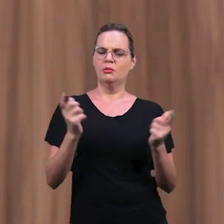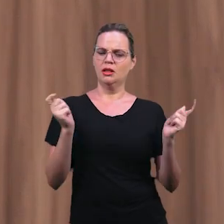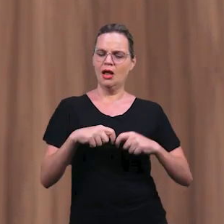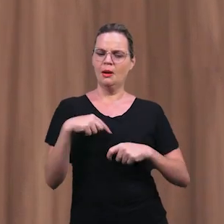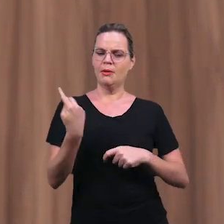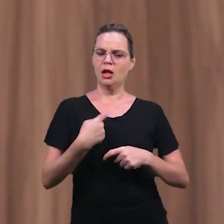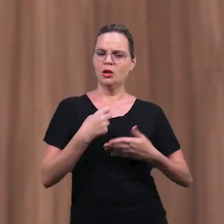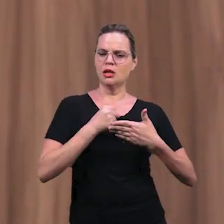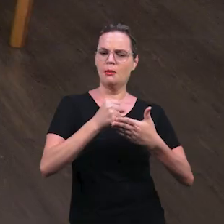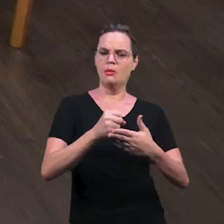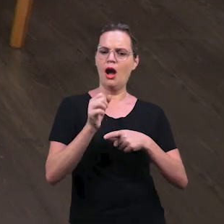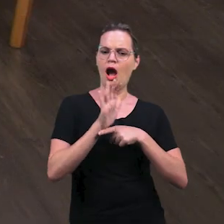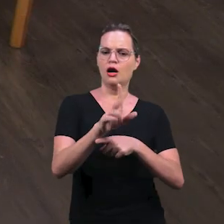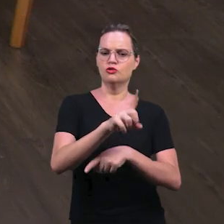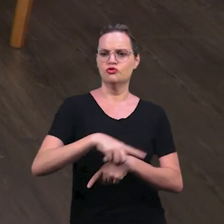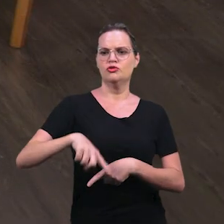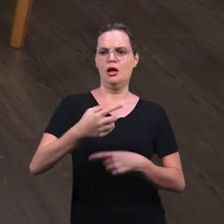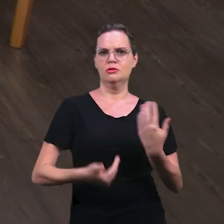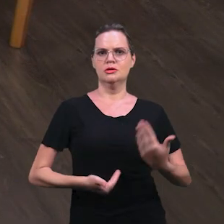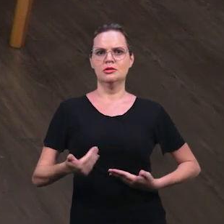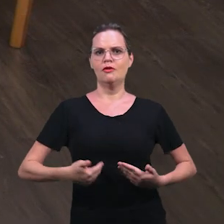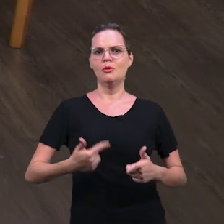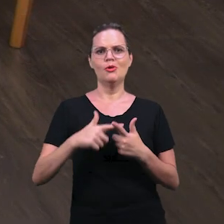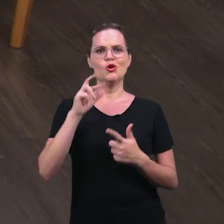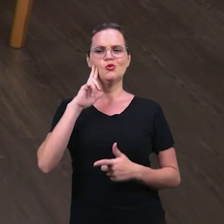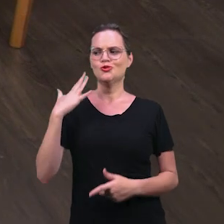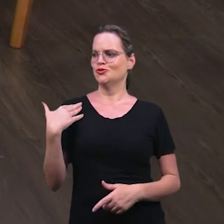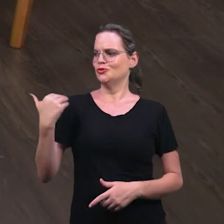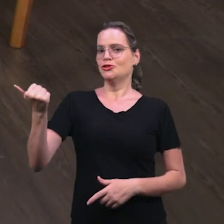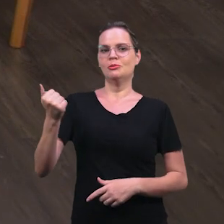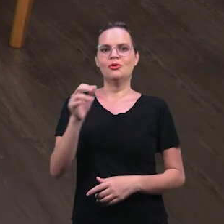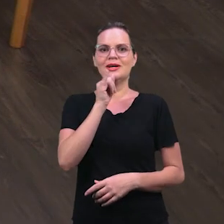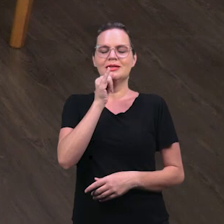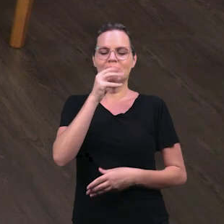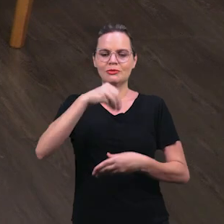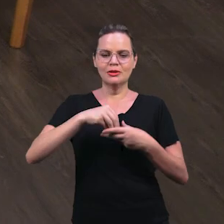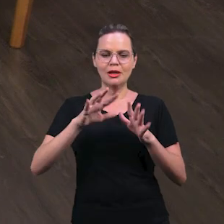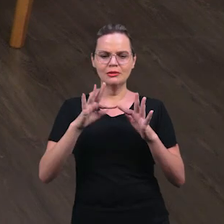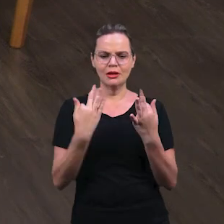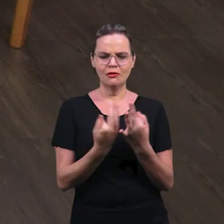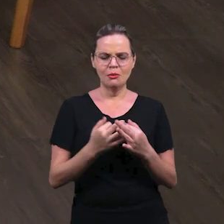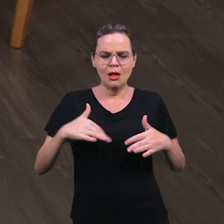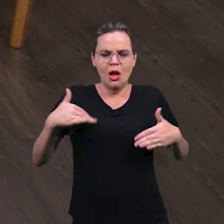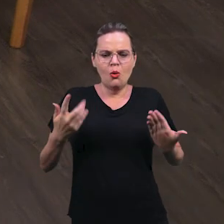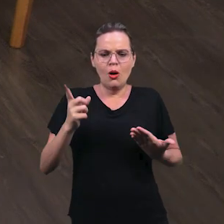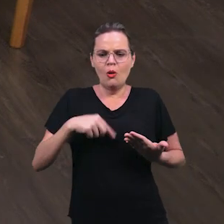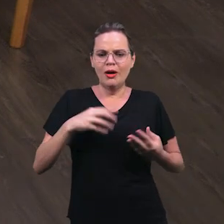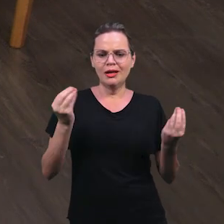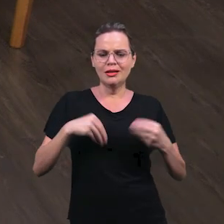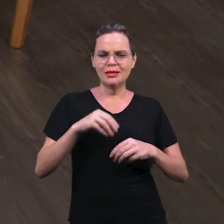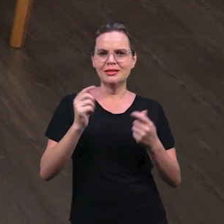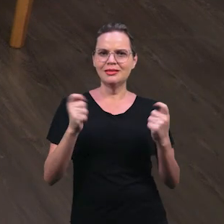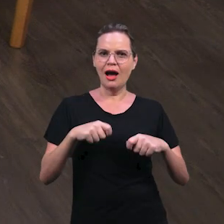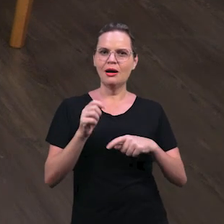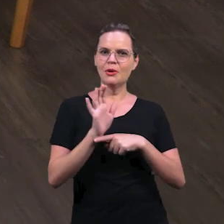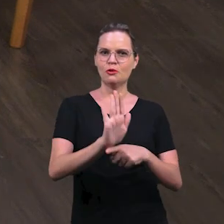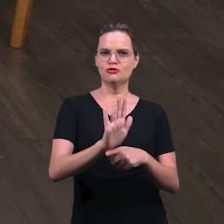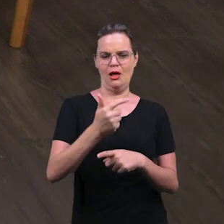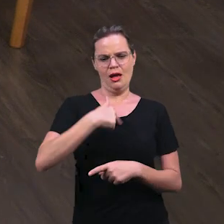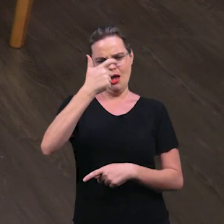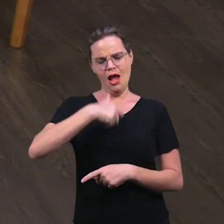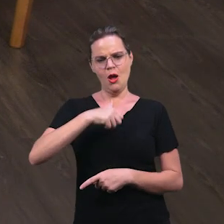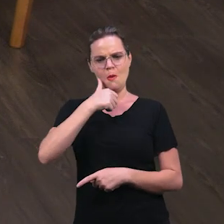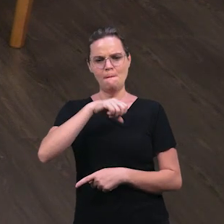contribuição nós temos para isso que nós fomos chamados, né? Então, na nossa família, qual é a nossa principal contribuição? Eu